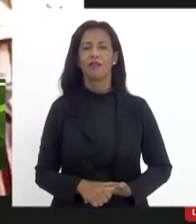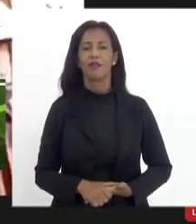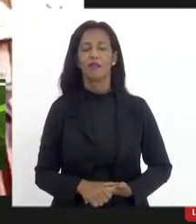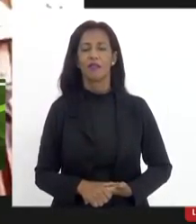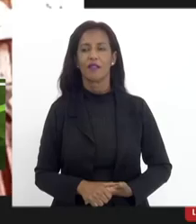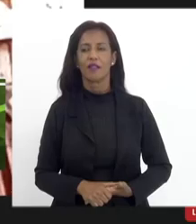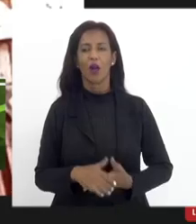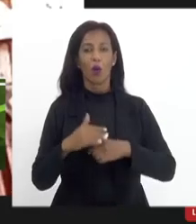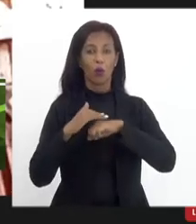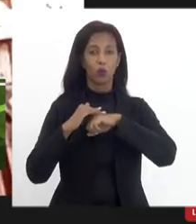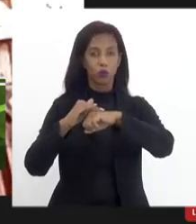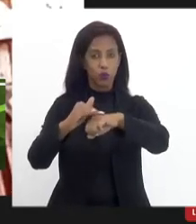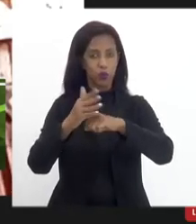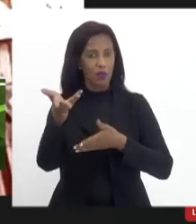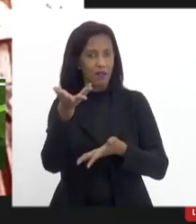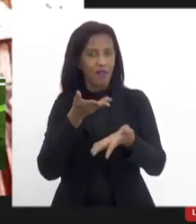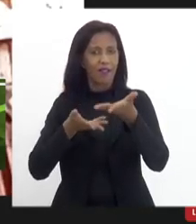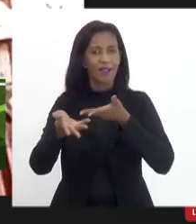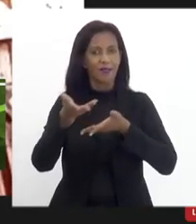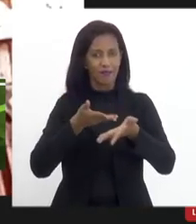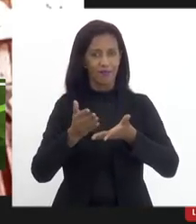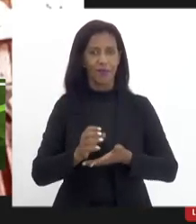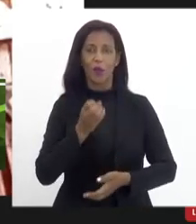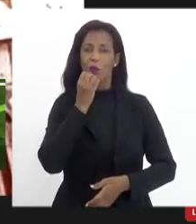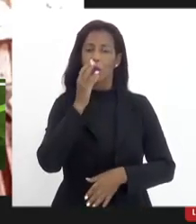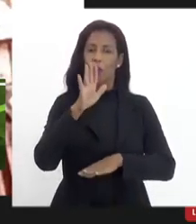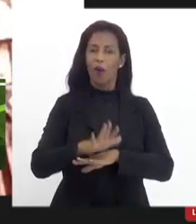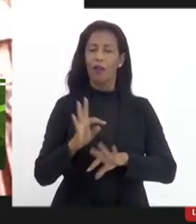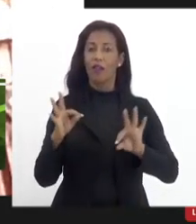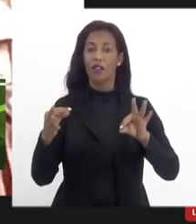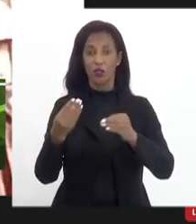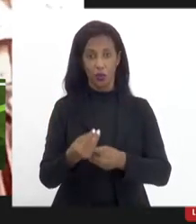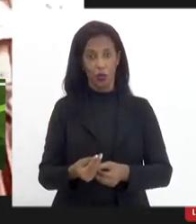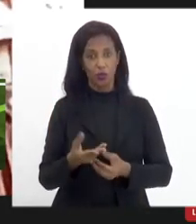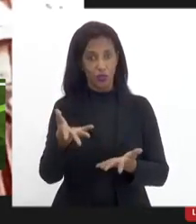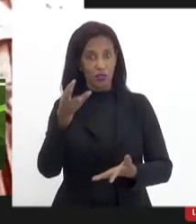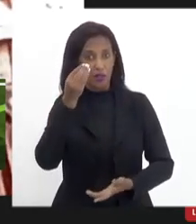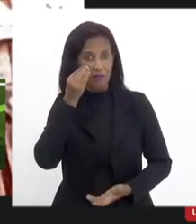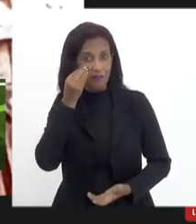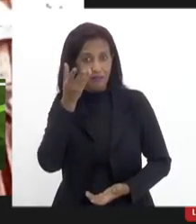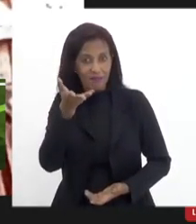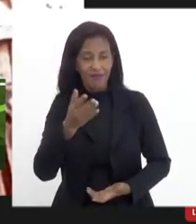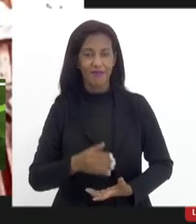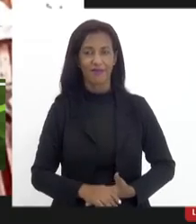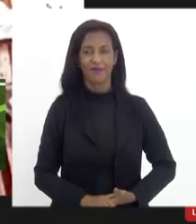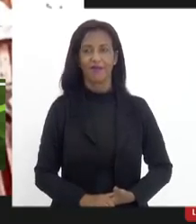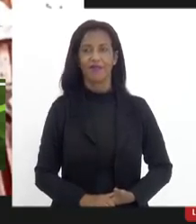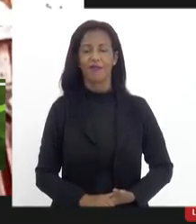para conversar com vocês também. Boa tarde a todos que estão aí.